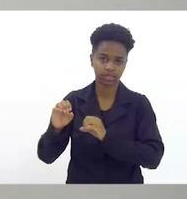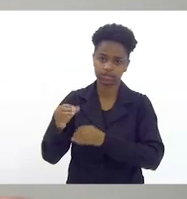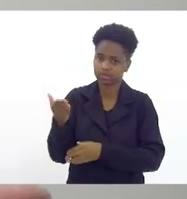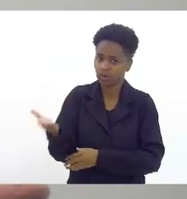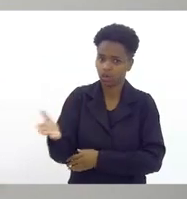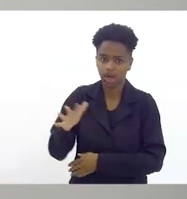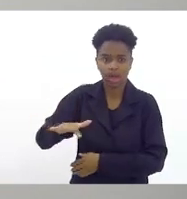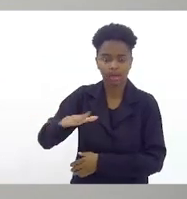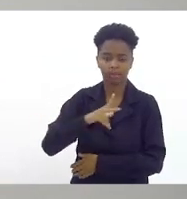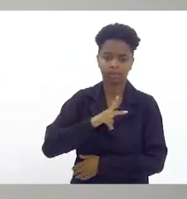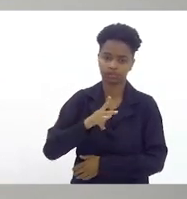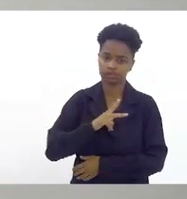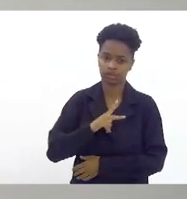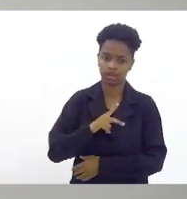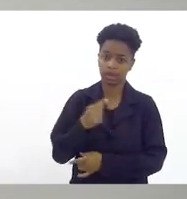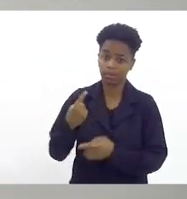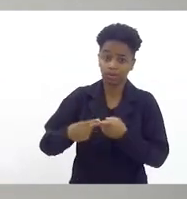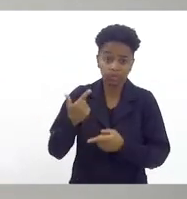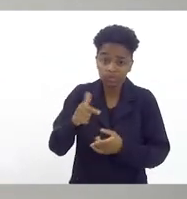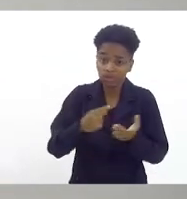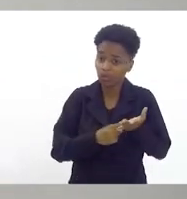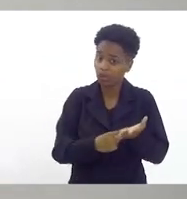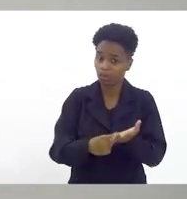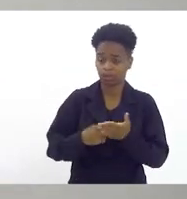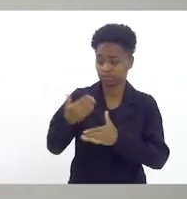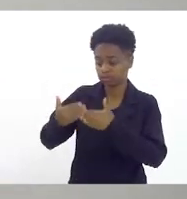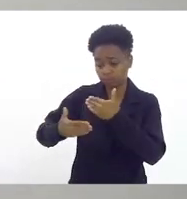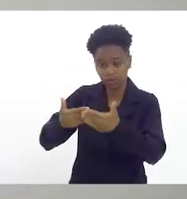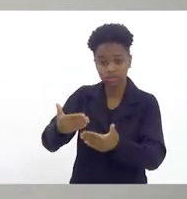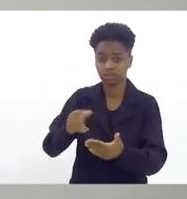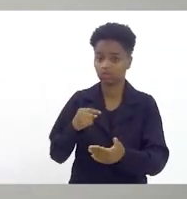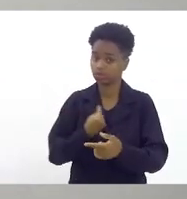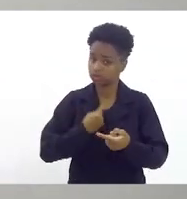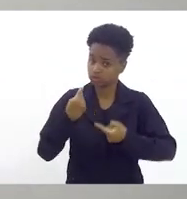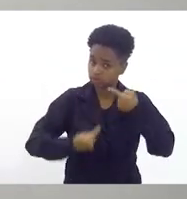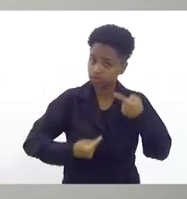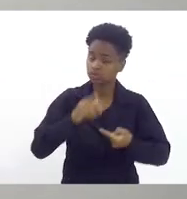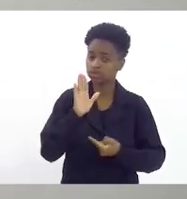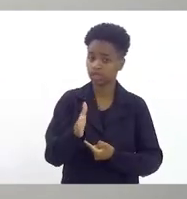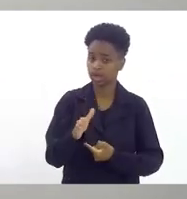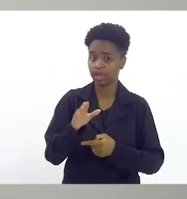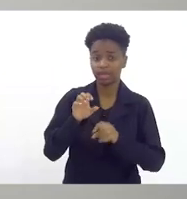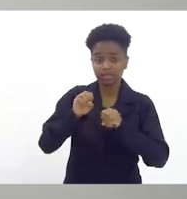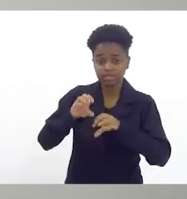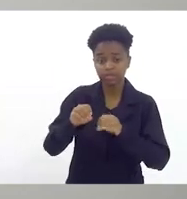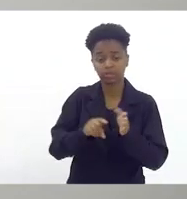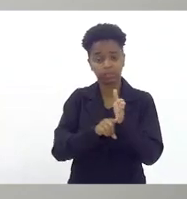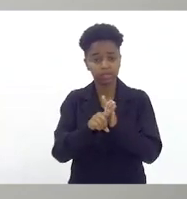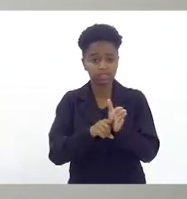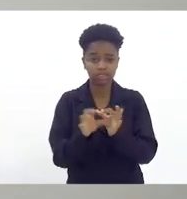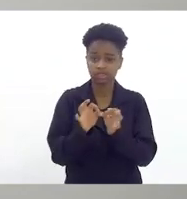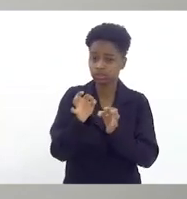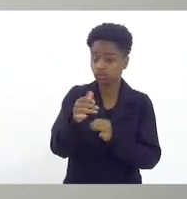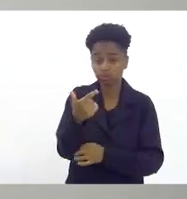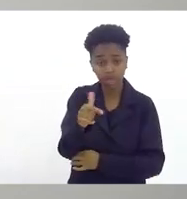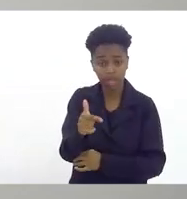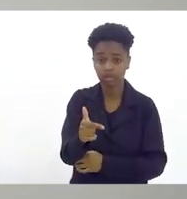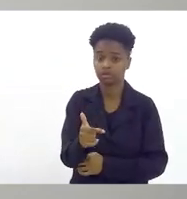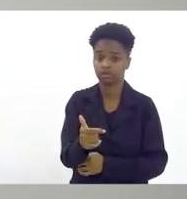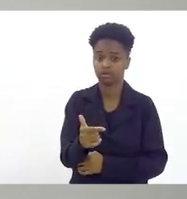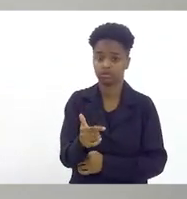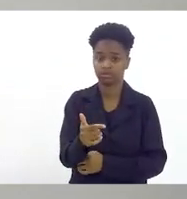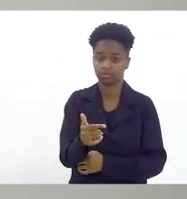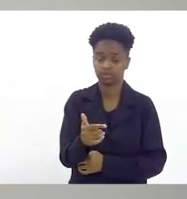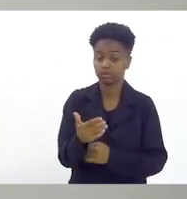iniciativa privada que não tem compromisso com processo que a gente discutiu aqui de ensino pesquisa e extensão eu eu